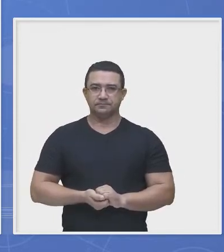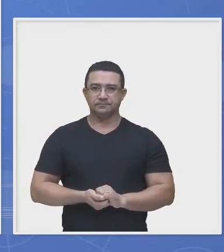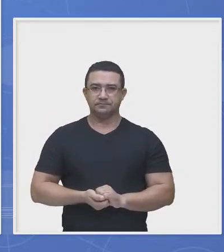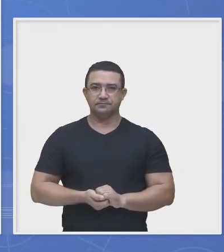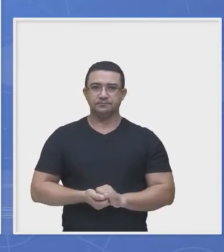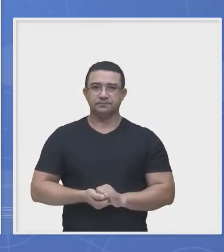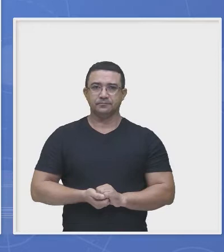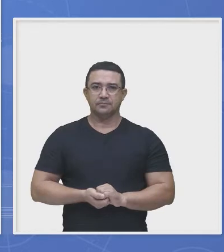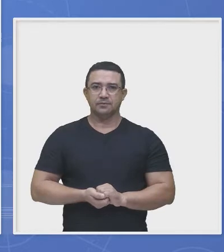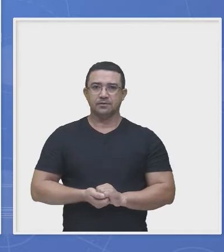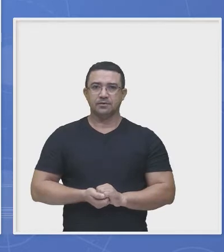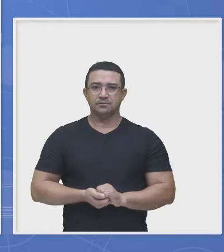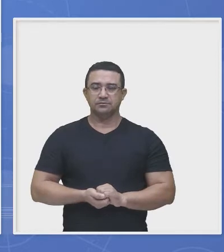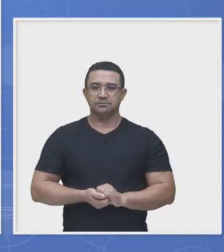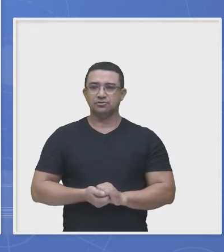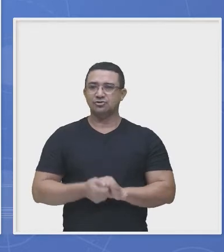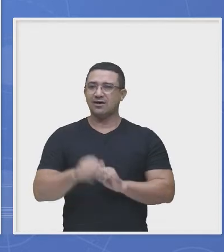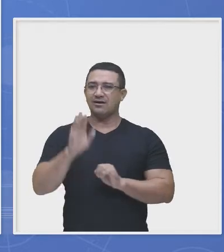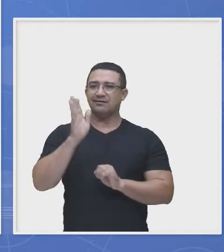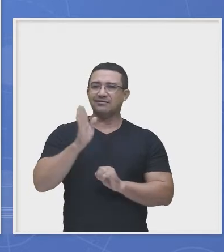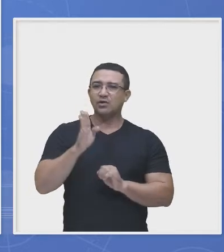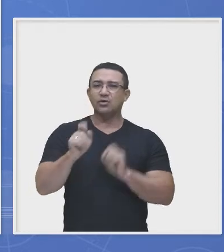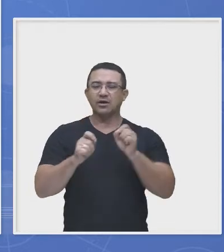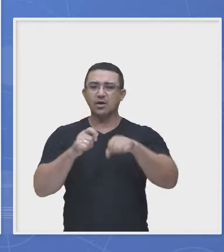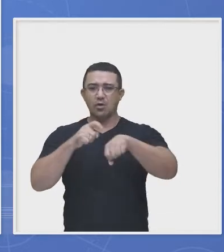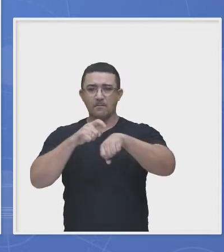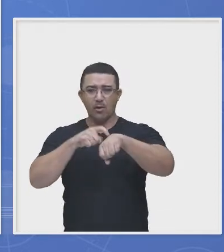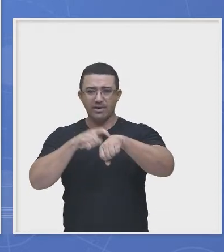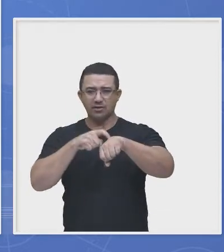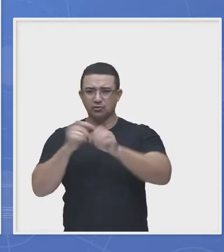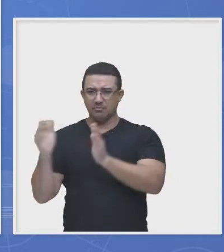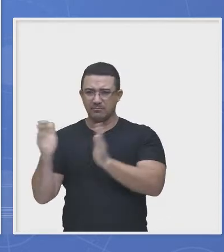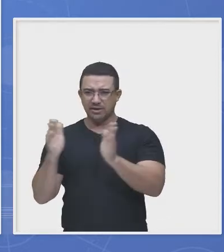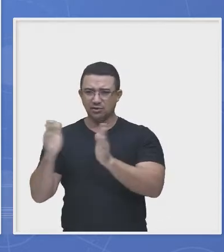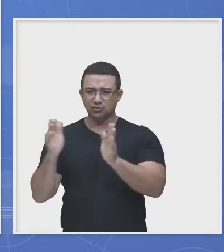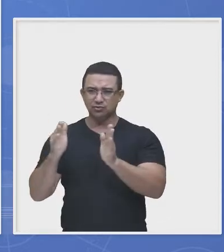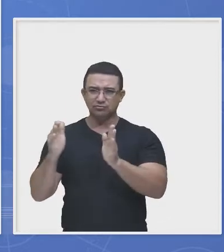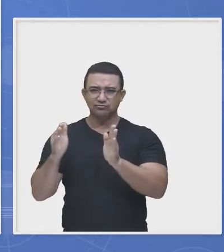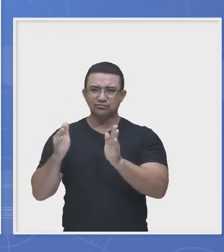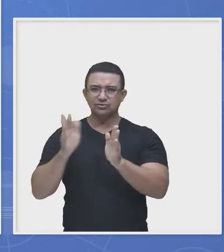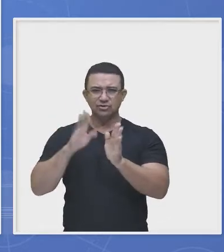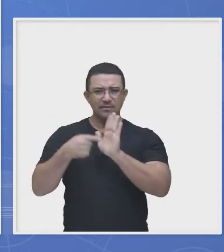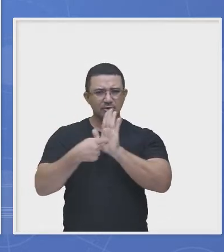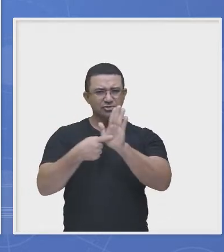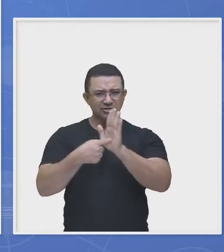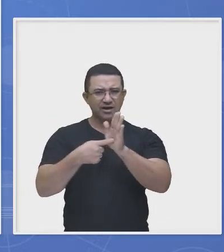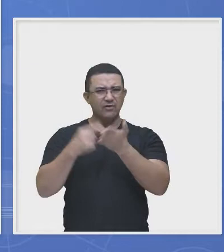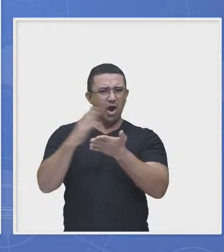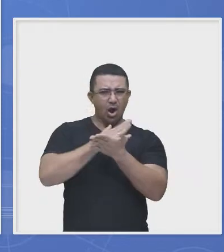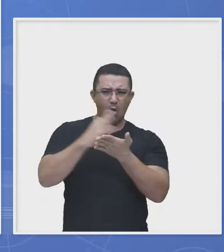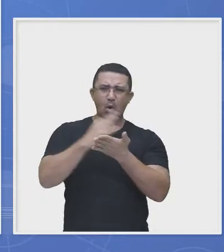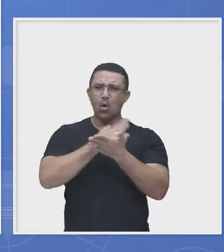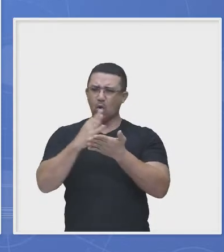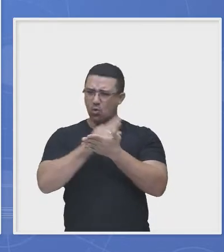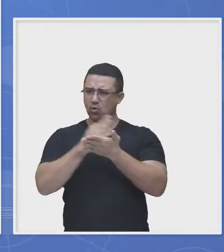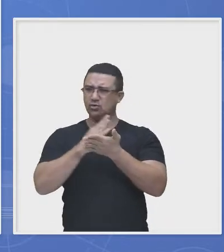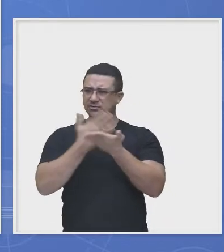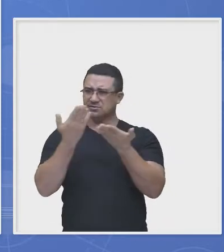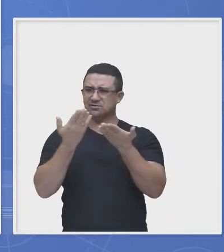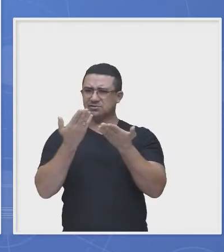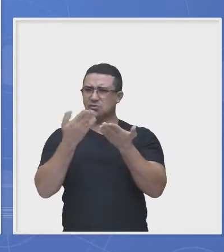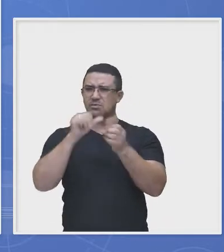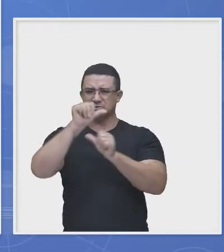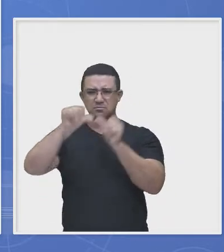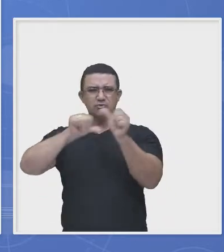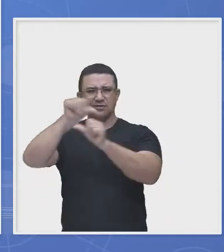poesia. Eles já não correspondiam mais ao momento, tempo em que apresentavam alguns processos de